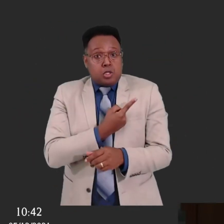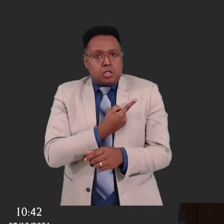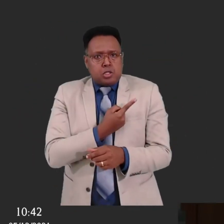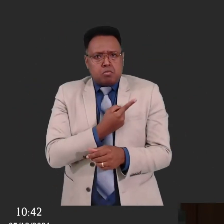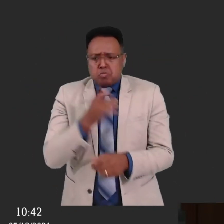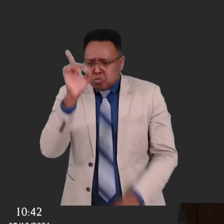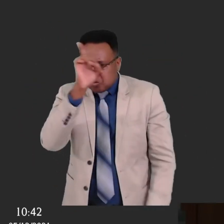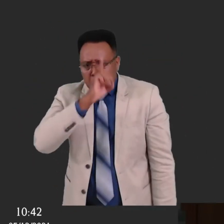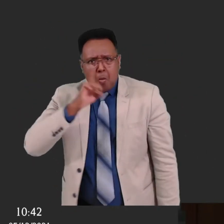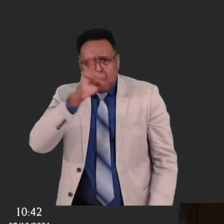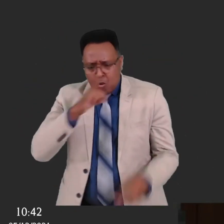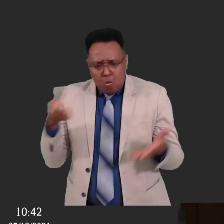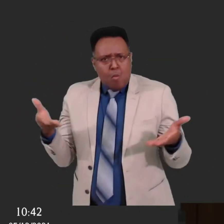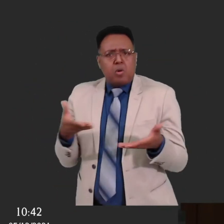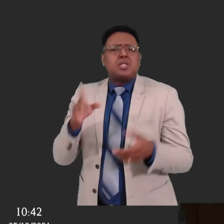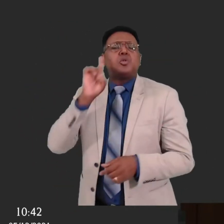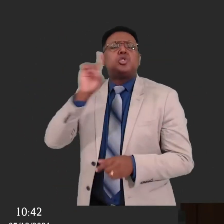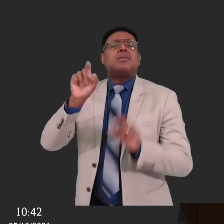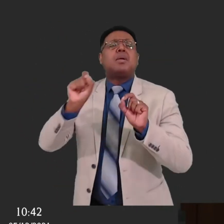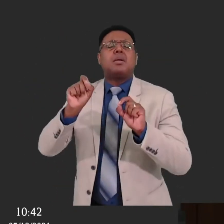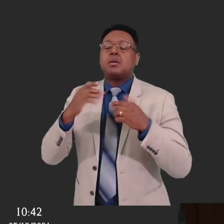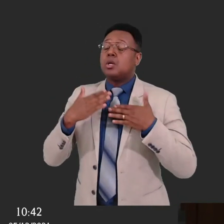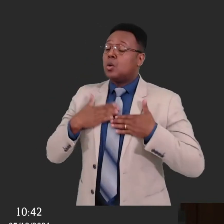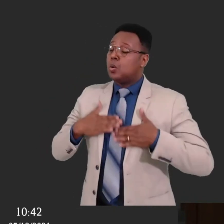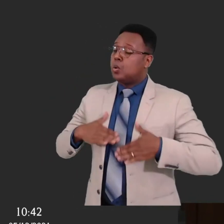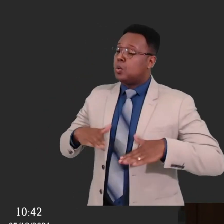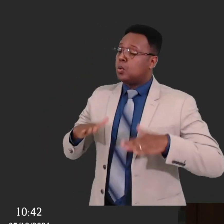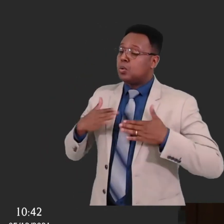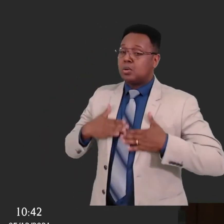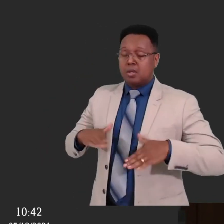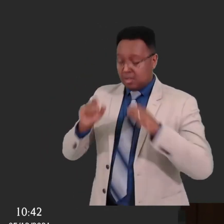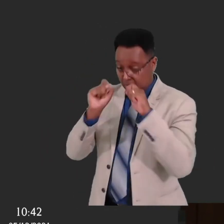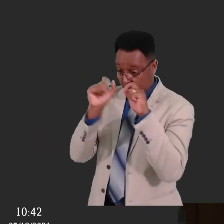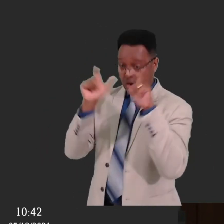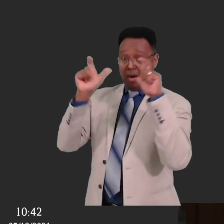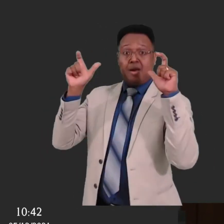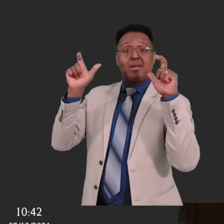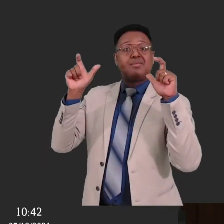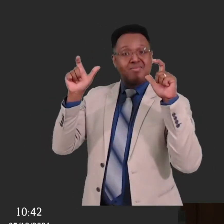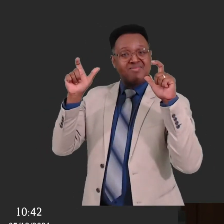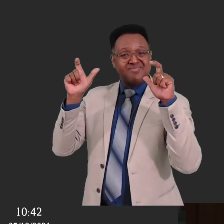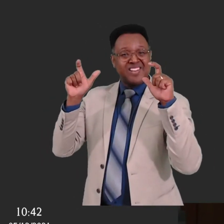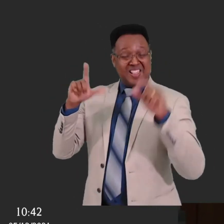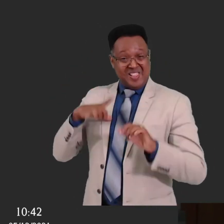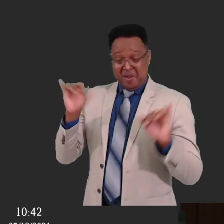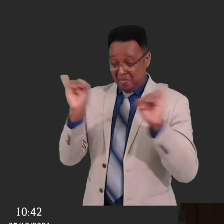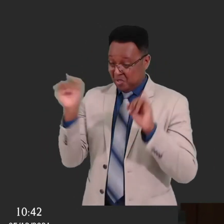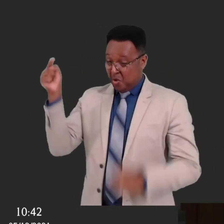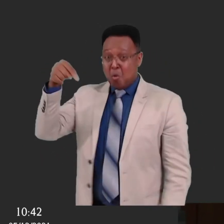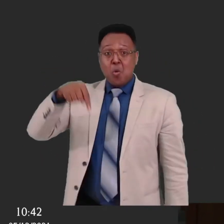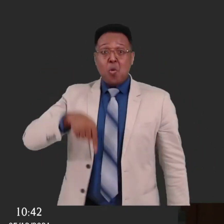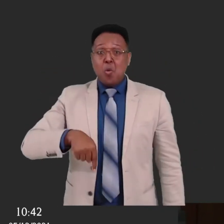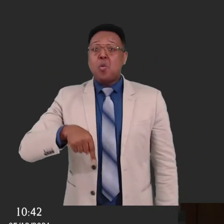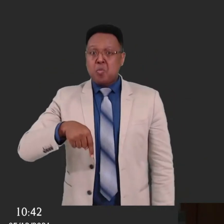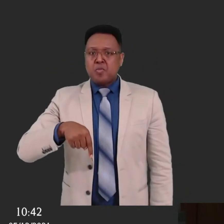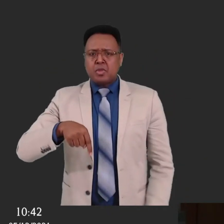domingo, é dia de descansar, não é? Porque levantar cedo, tem gente que veio de longe, teve que levantar bem mais